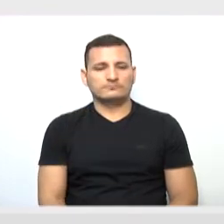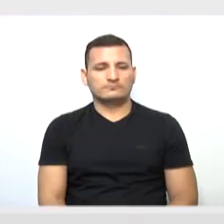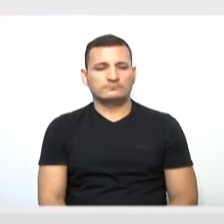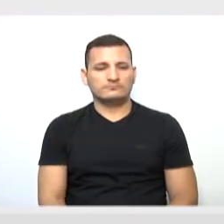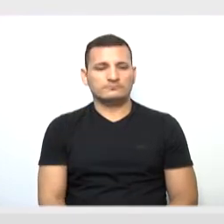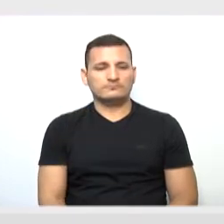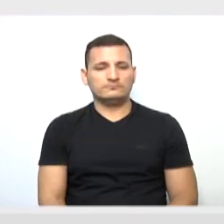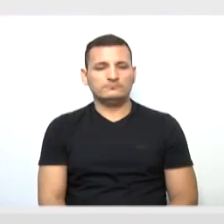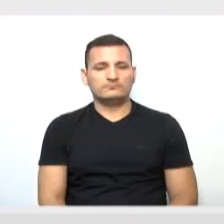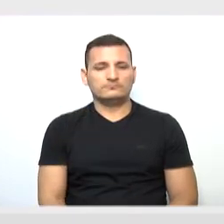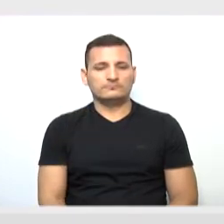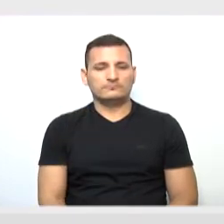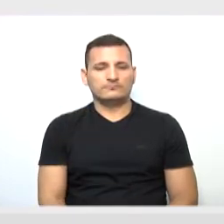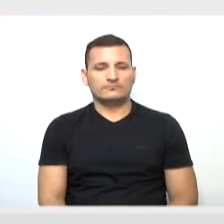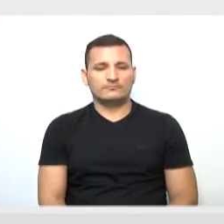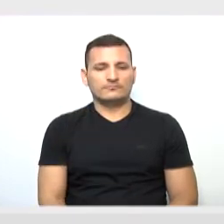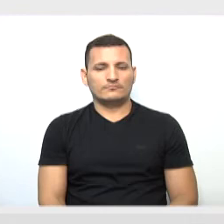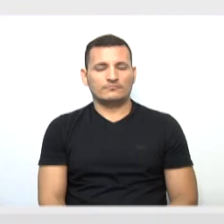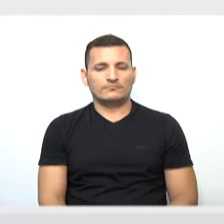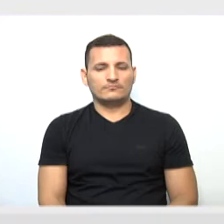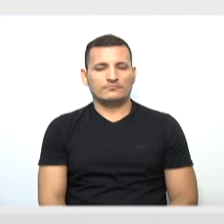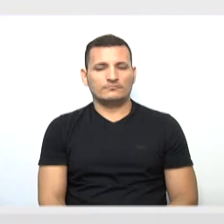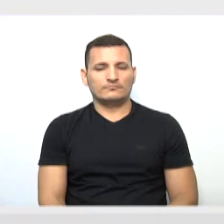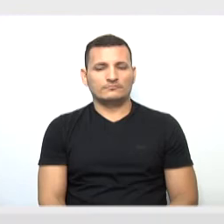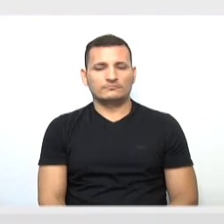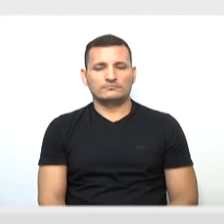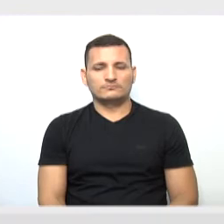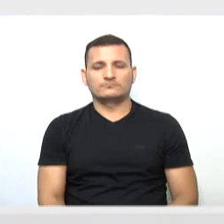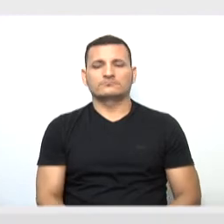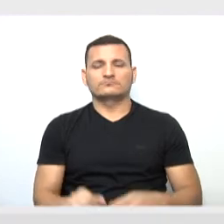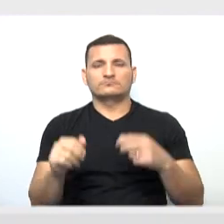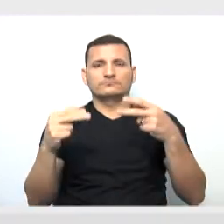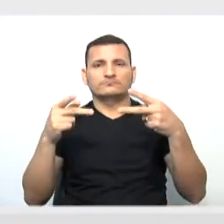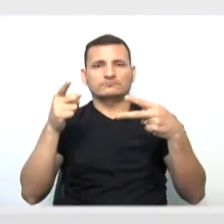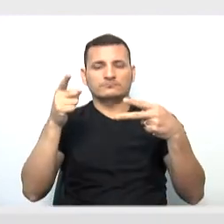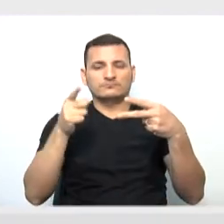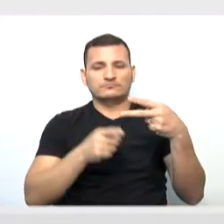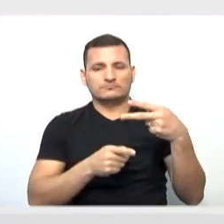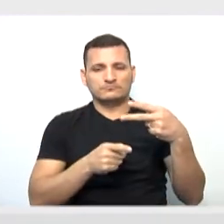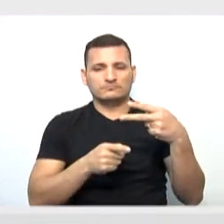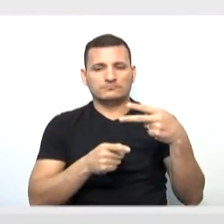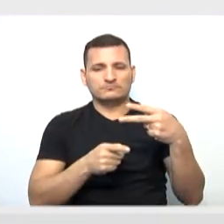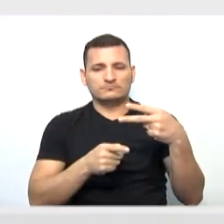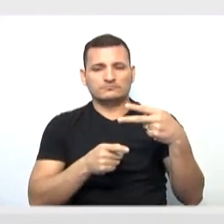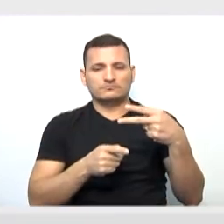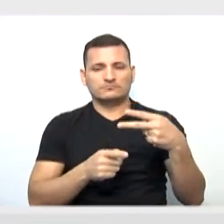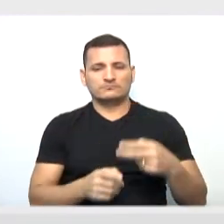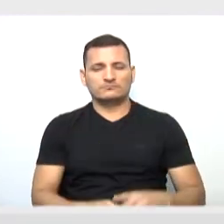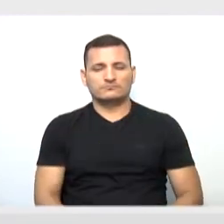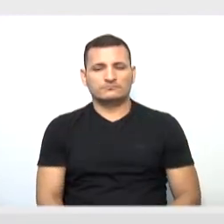Acender. Fecha a tag e fecha